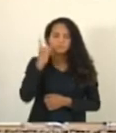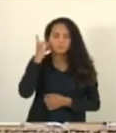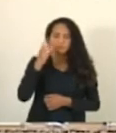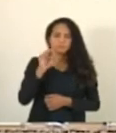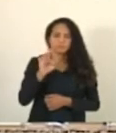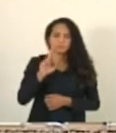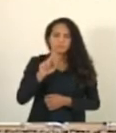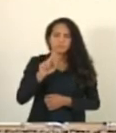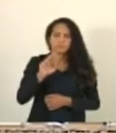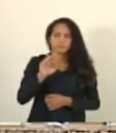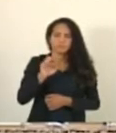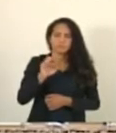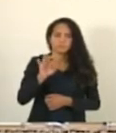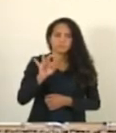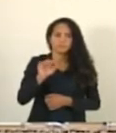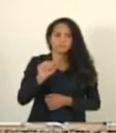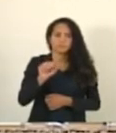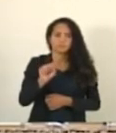Deputado Freitas.